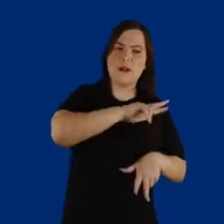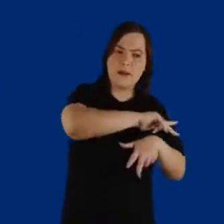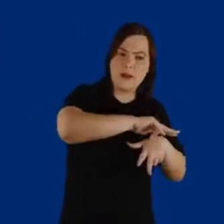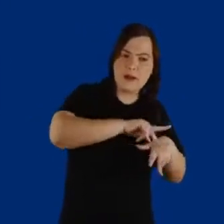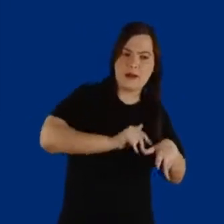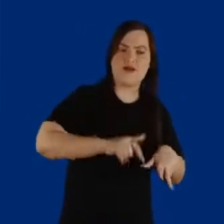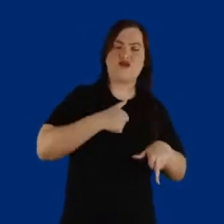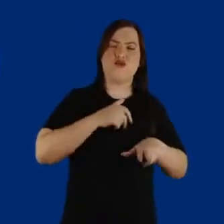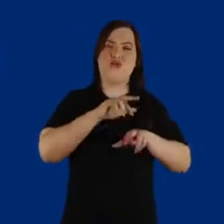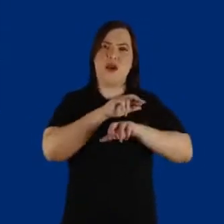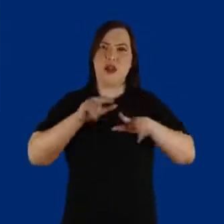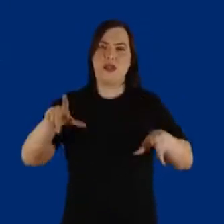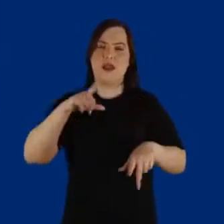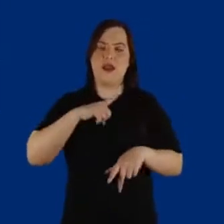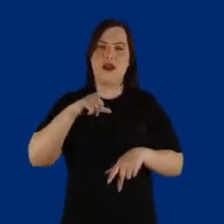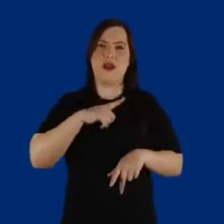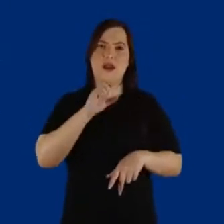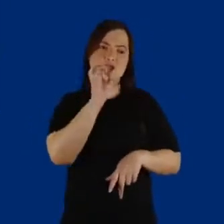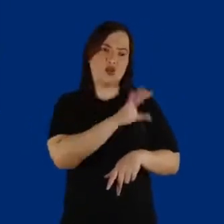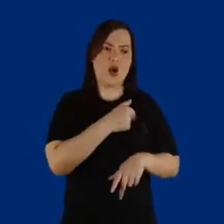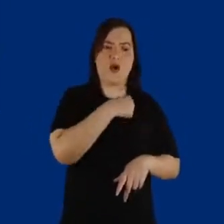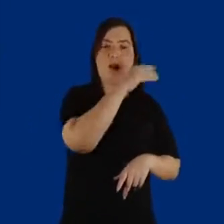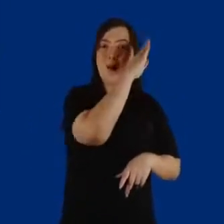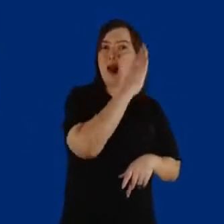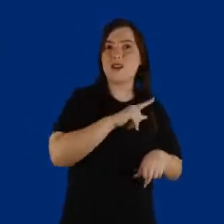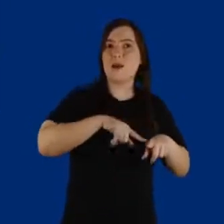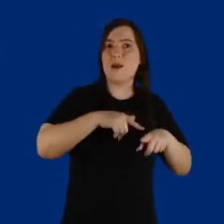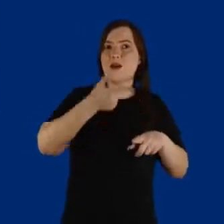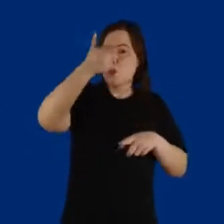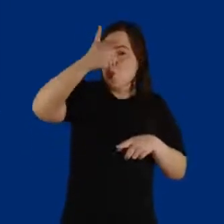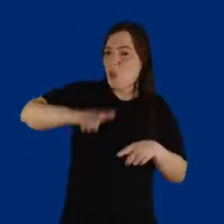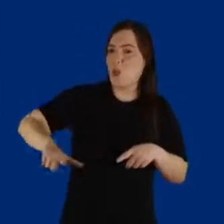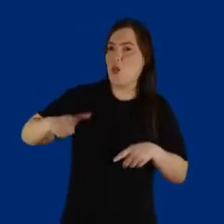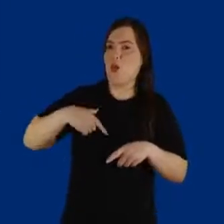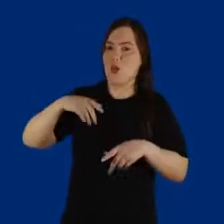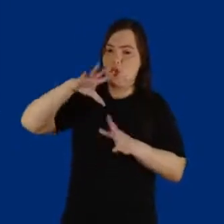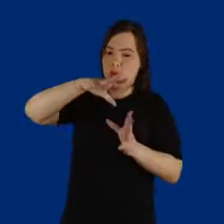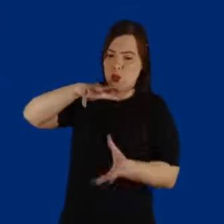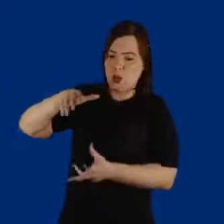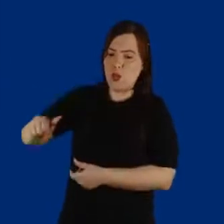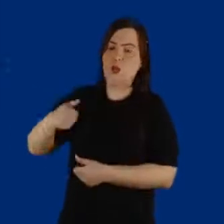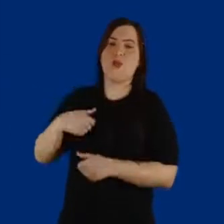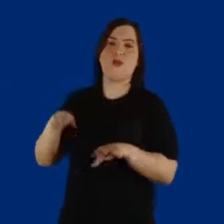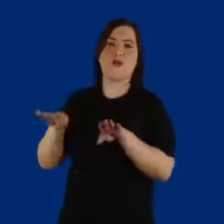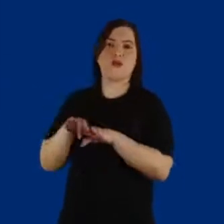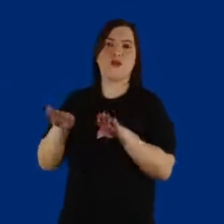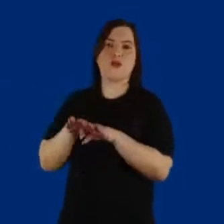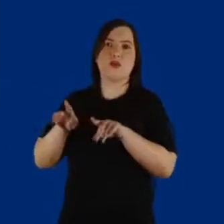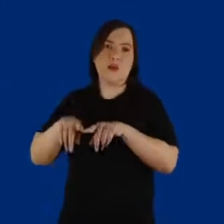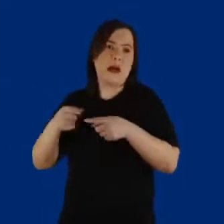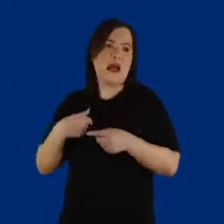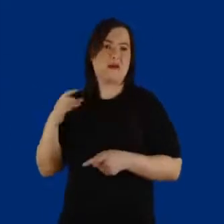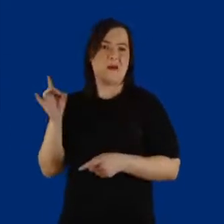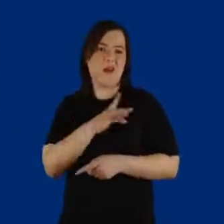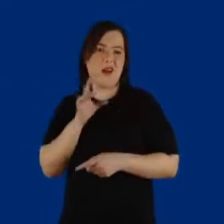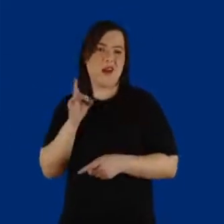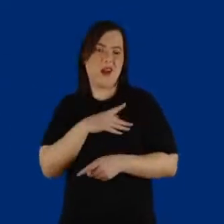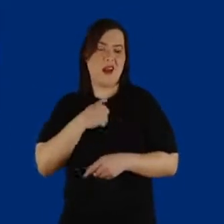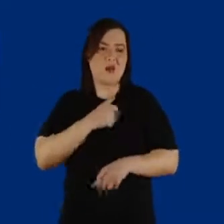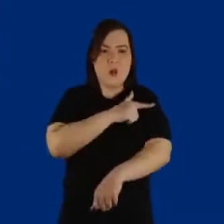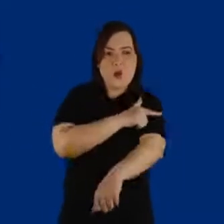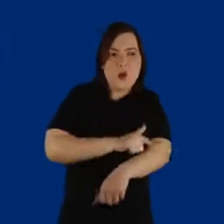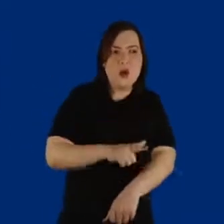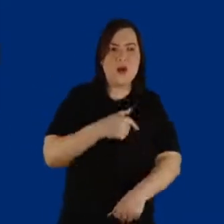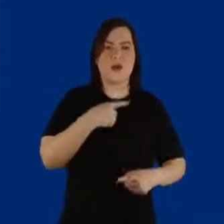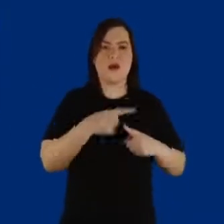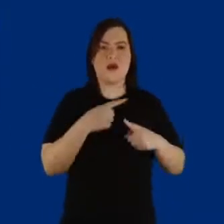Há muitas nacionalidades, não só no Brasil, como na sociedade global. Mas há esse medo da pureza,